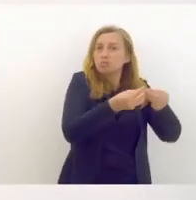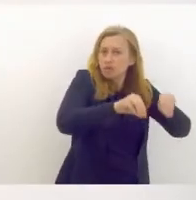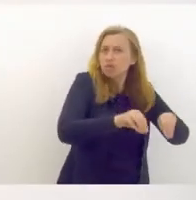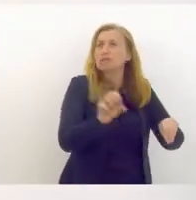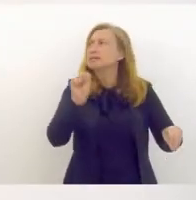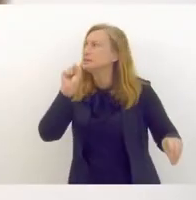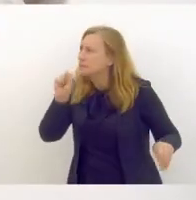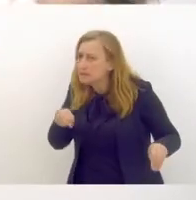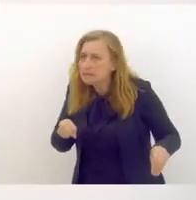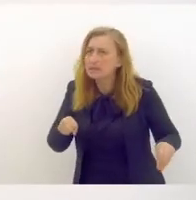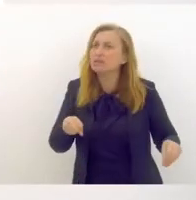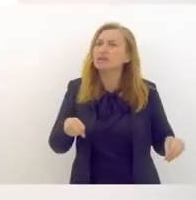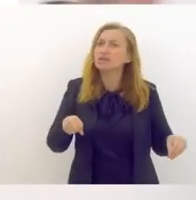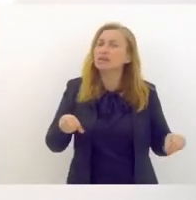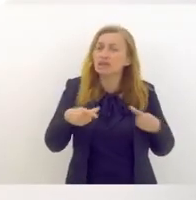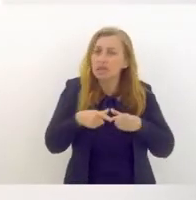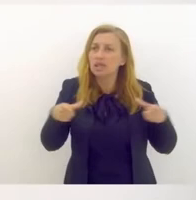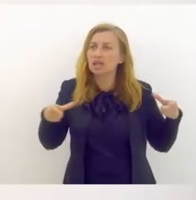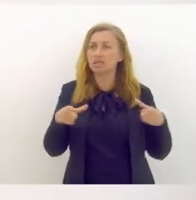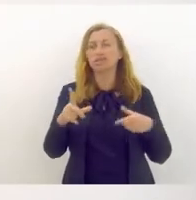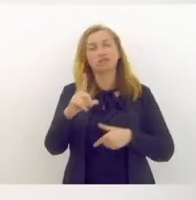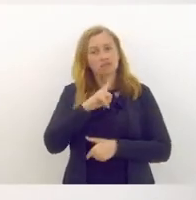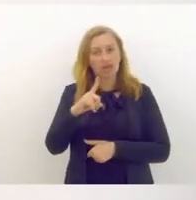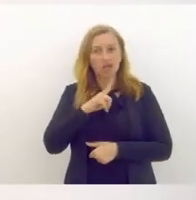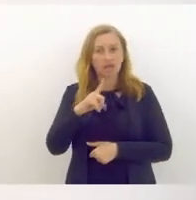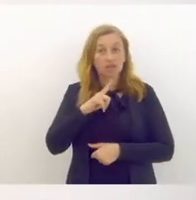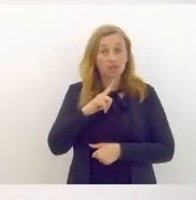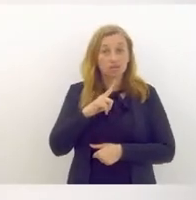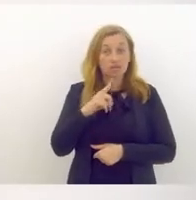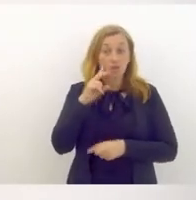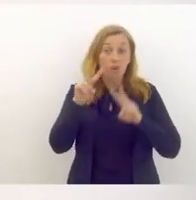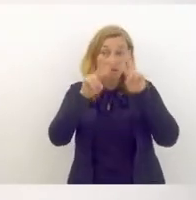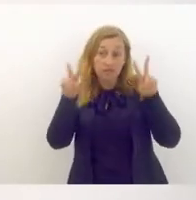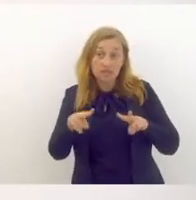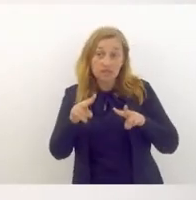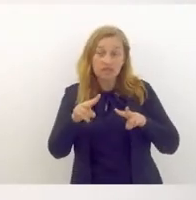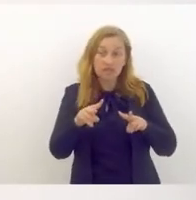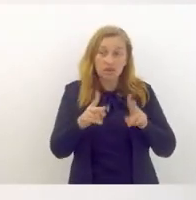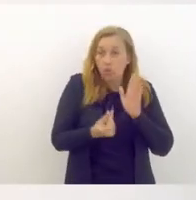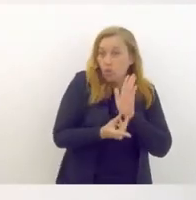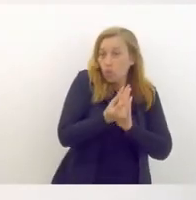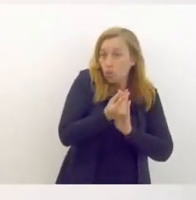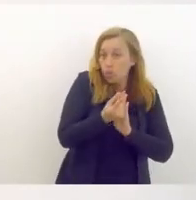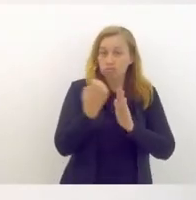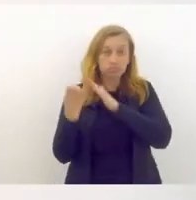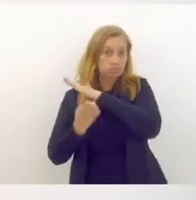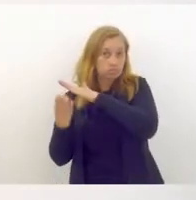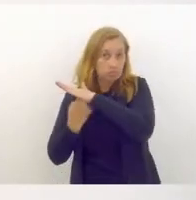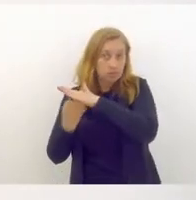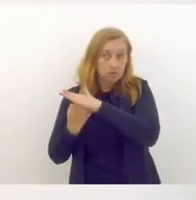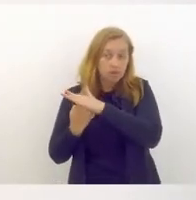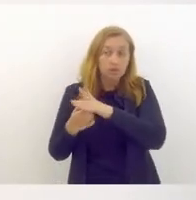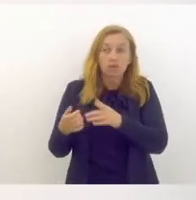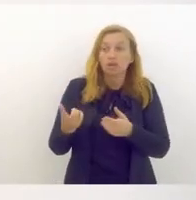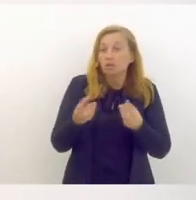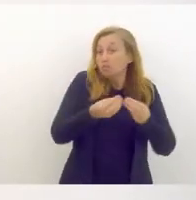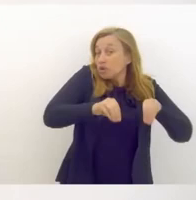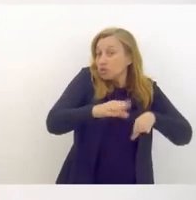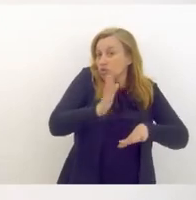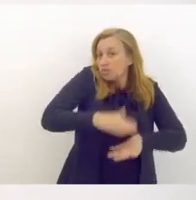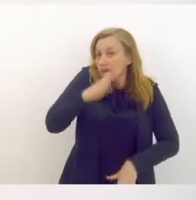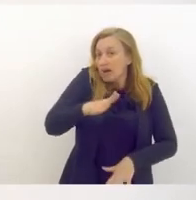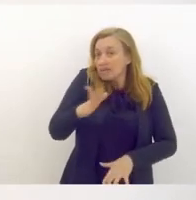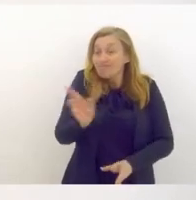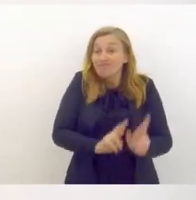Sim, prejuízo maior. Nós temos prejuízo do ponto de vista financeiro das empresas, mas o prejuízo maior é